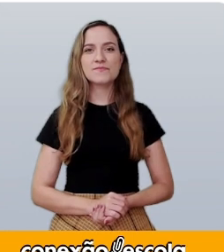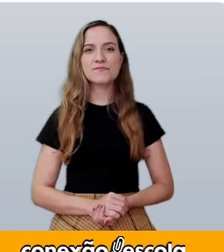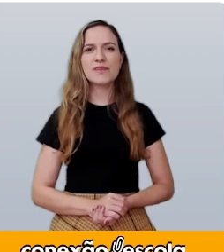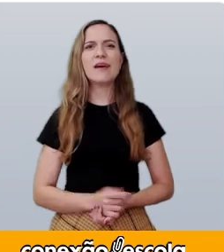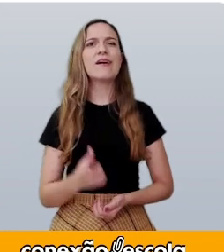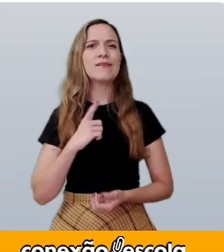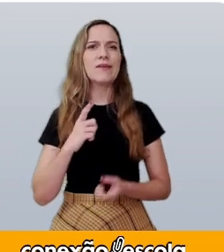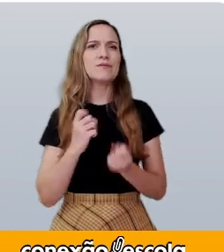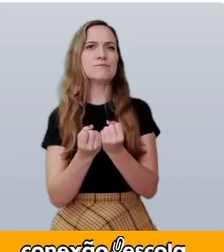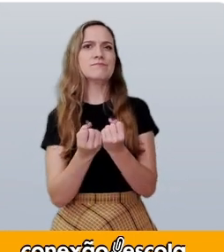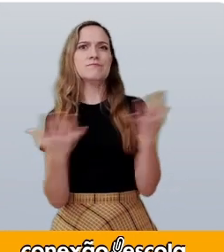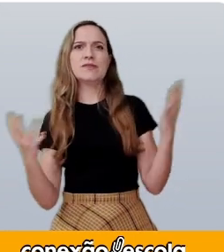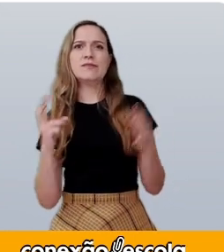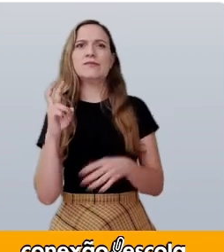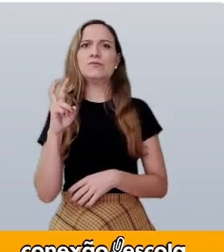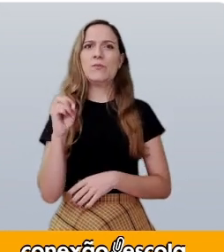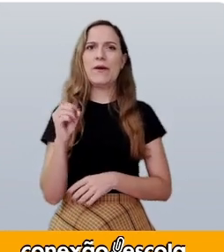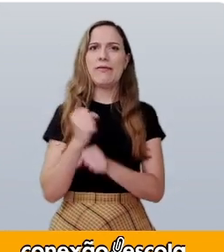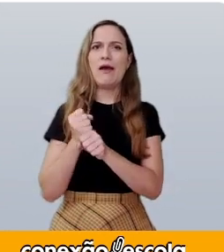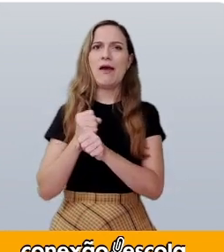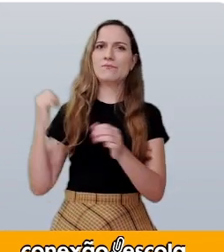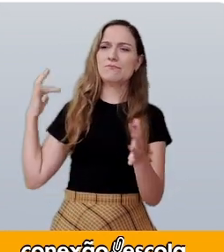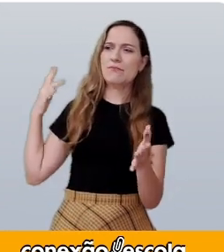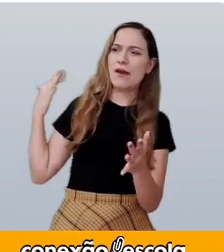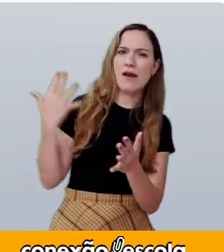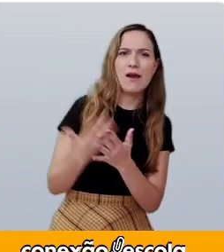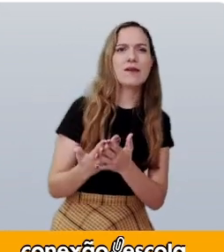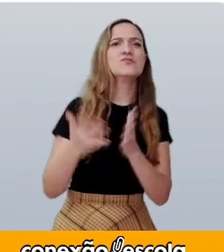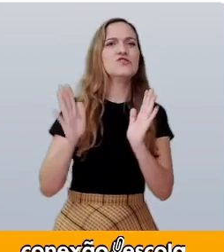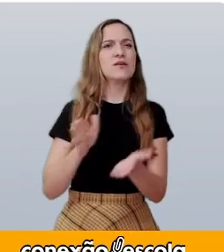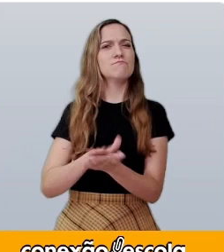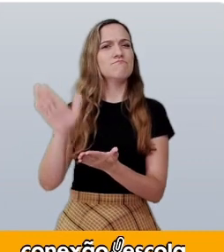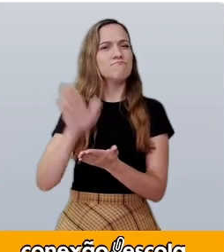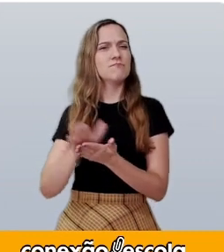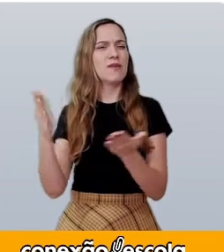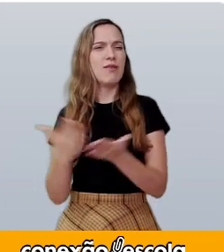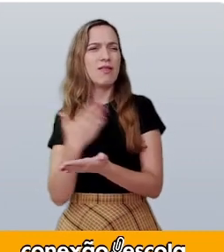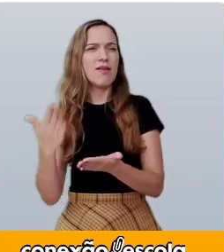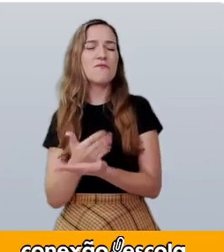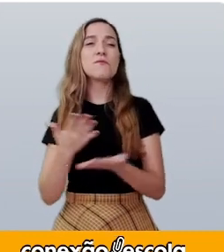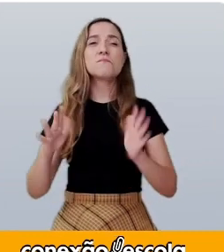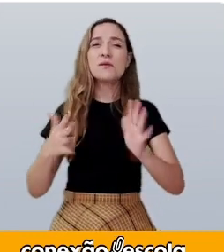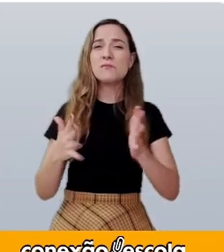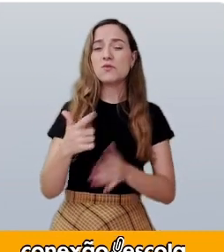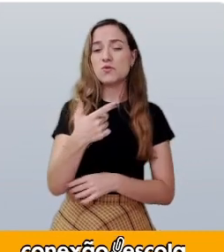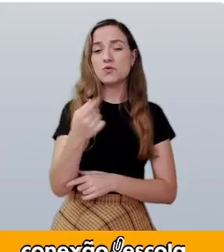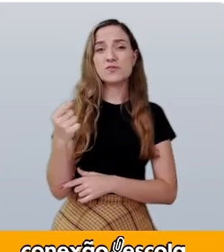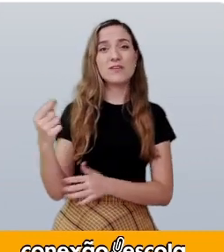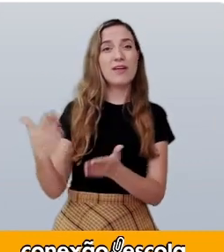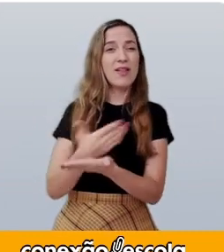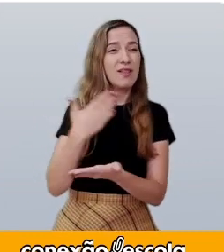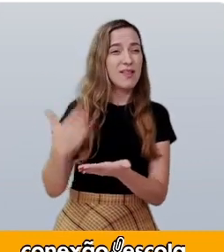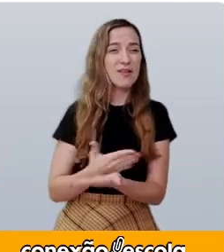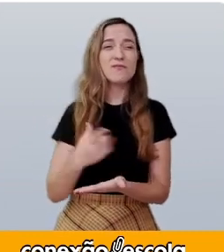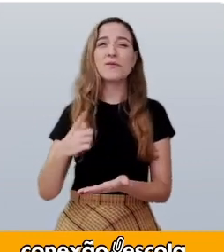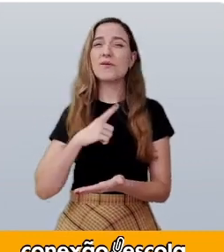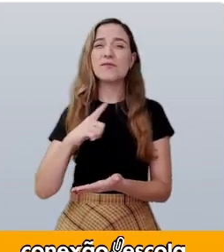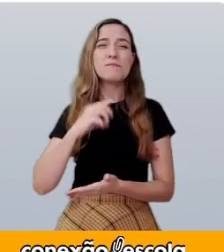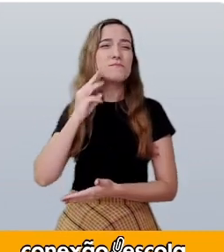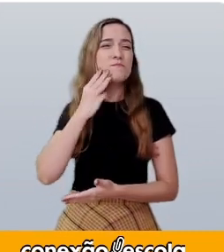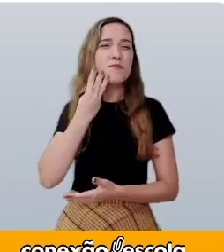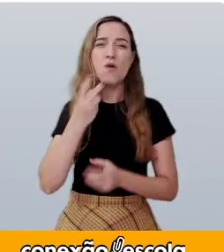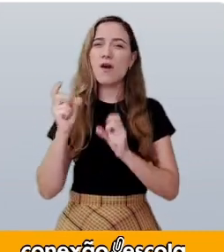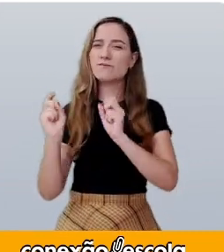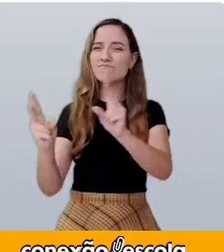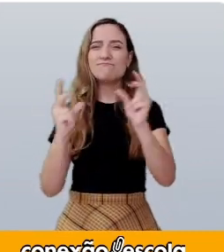São mais de 50 anos de carreira literária, mais de 200 livros publicados, milhões de livros